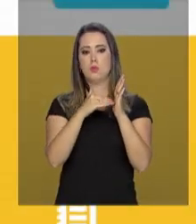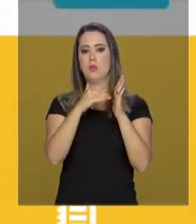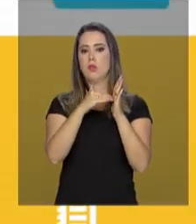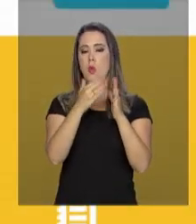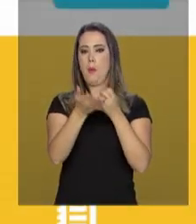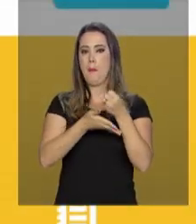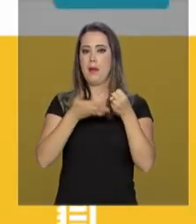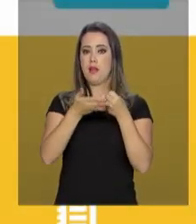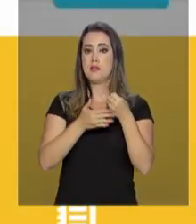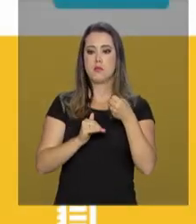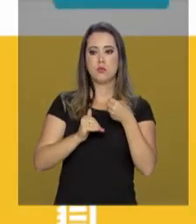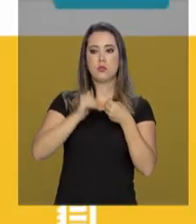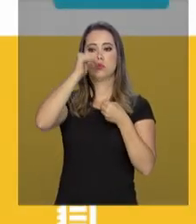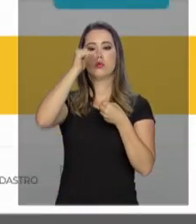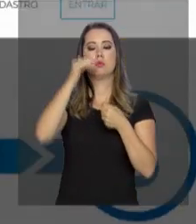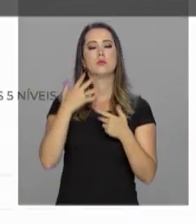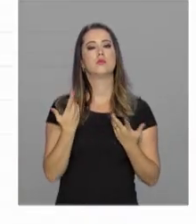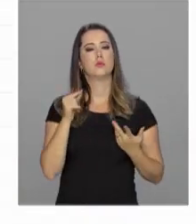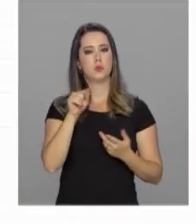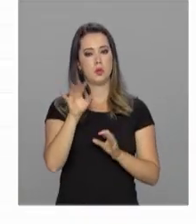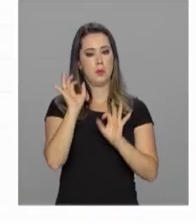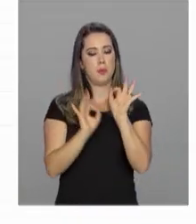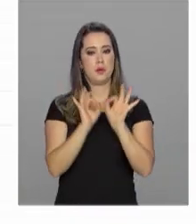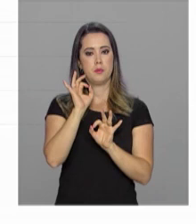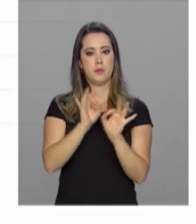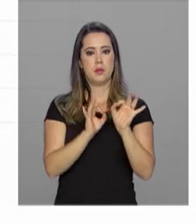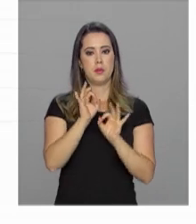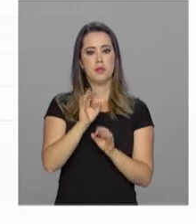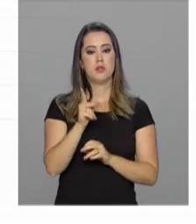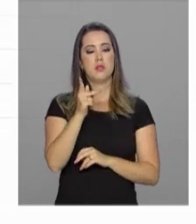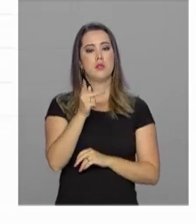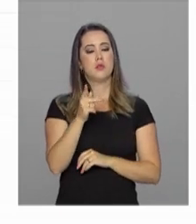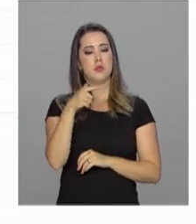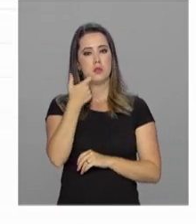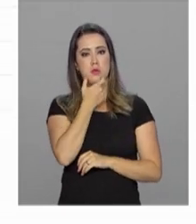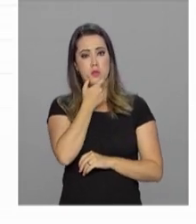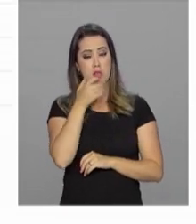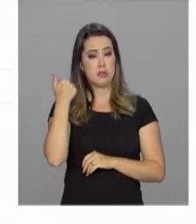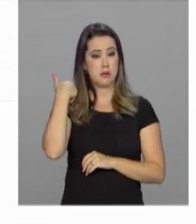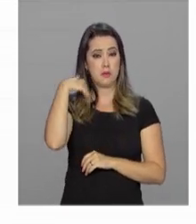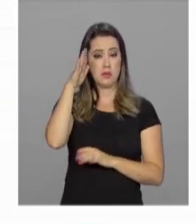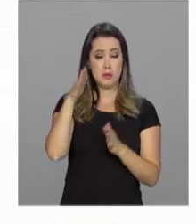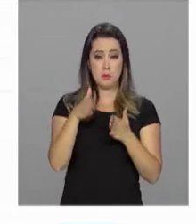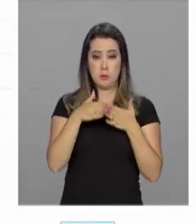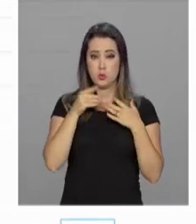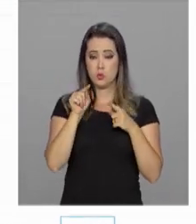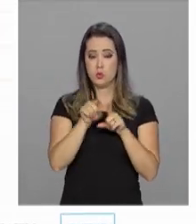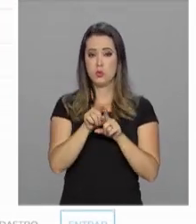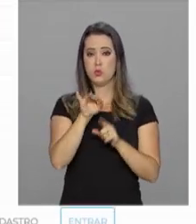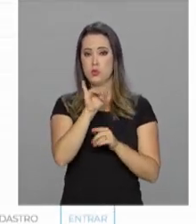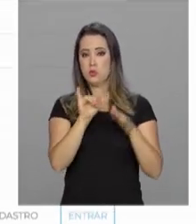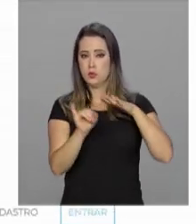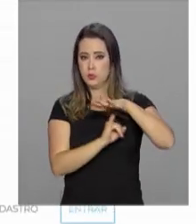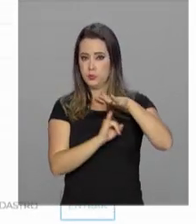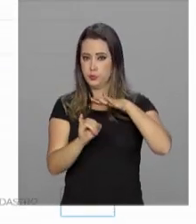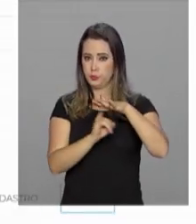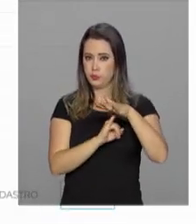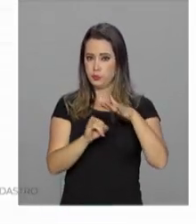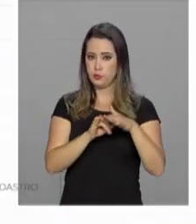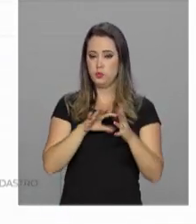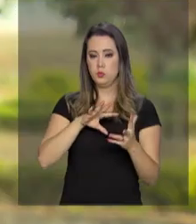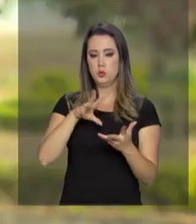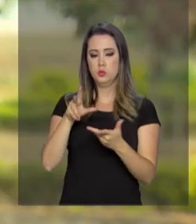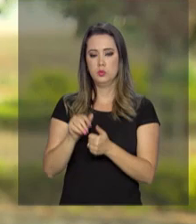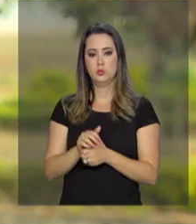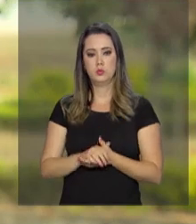até o mais avançado e prepara para os exames de língua inglesa mais requisitados nas instituições de ensino superior pelo mundo